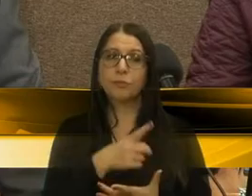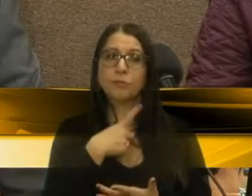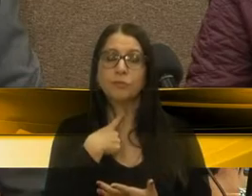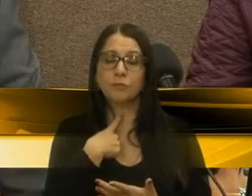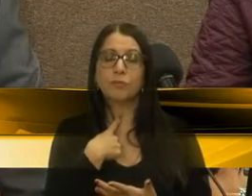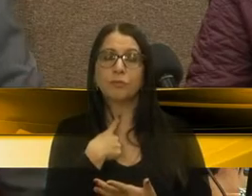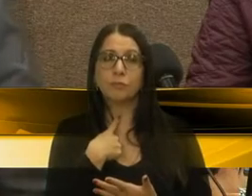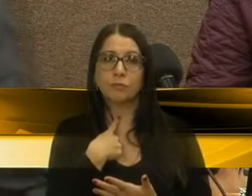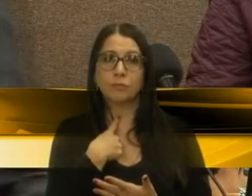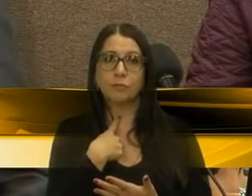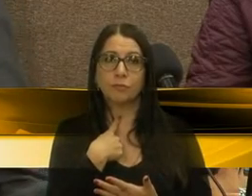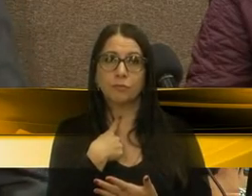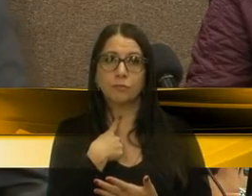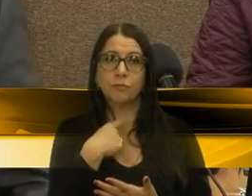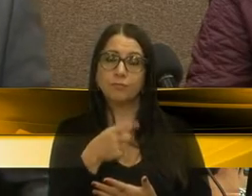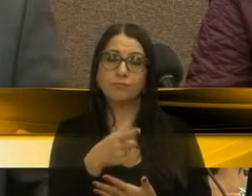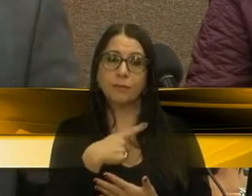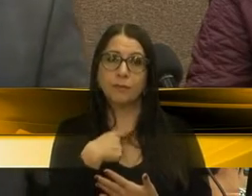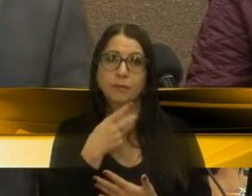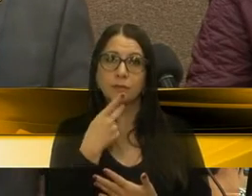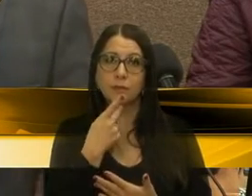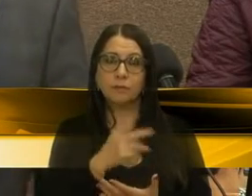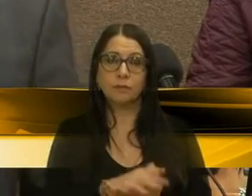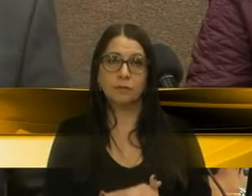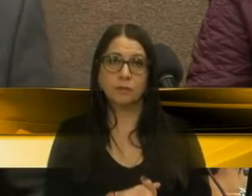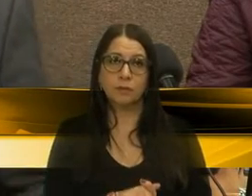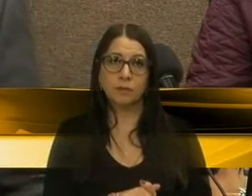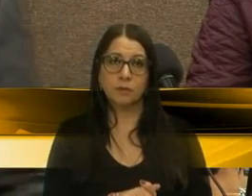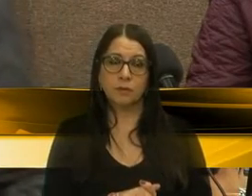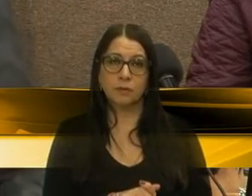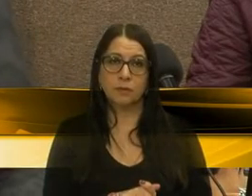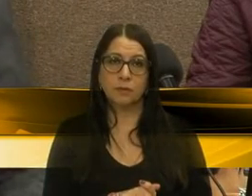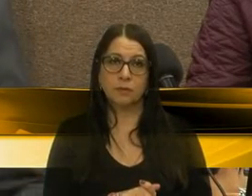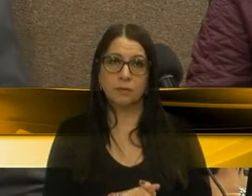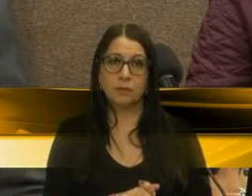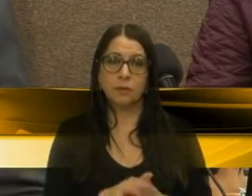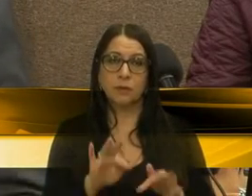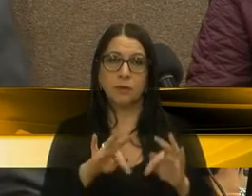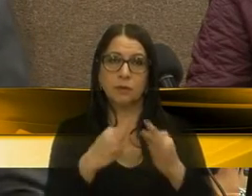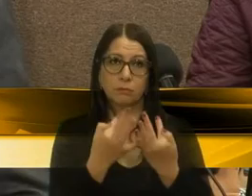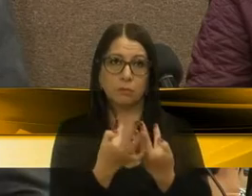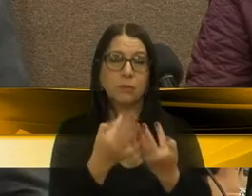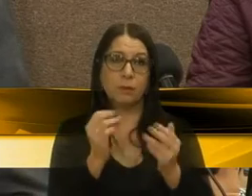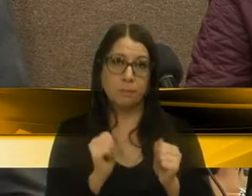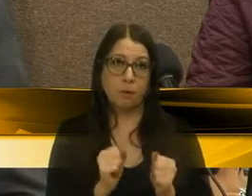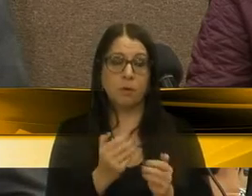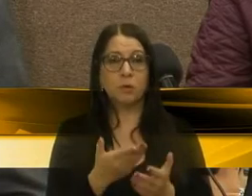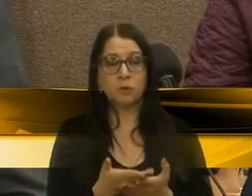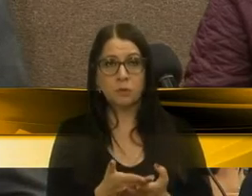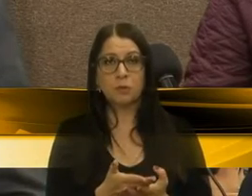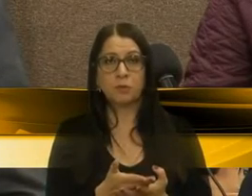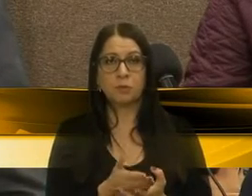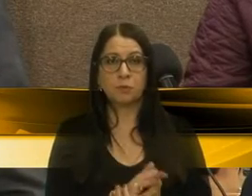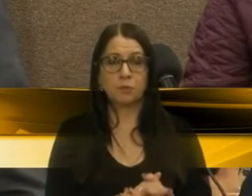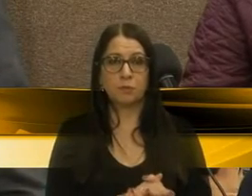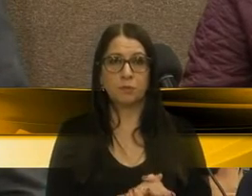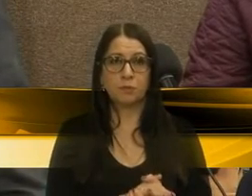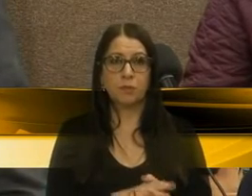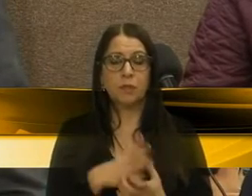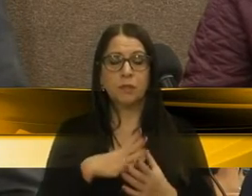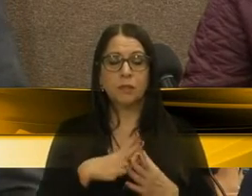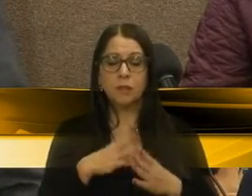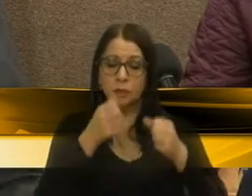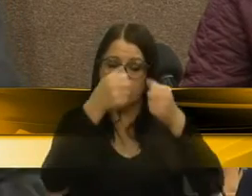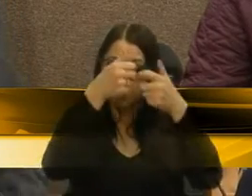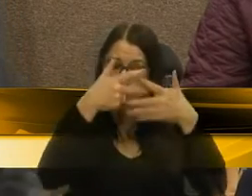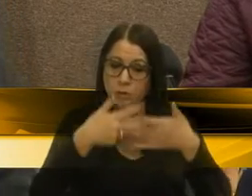que viesse ter esse registro e que os seus familiares possam ter o consolo.